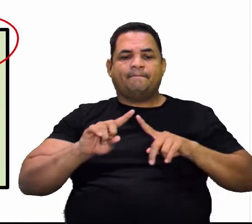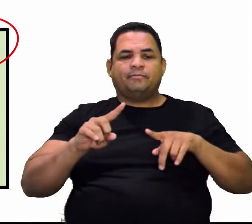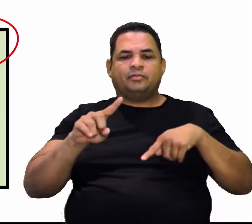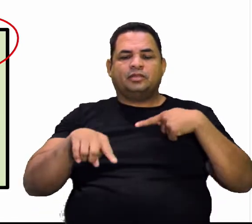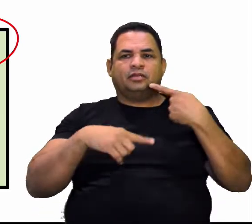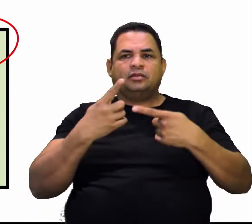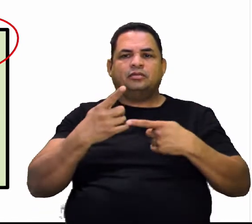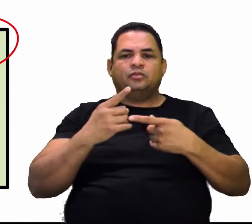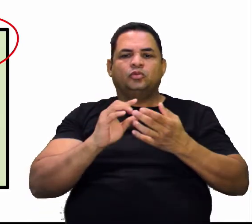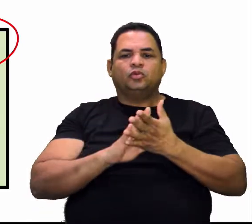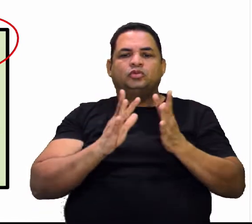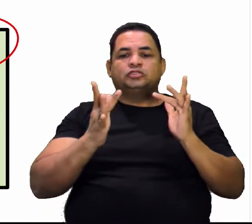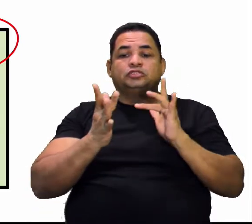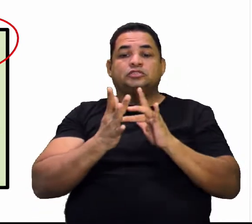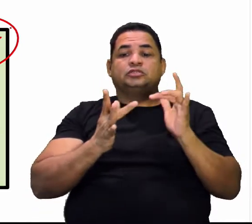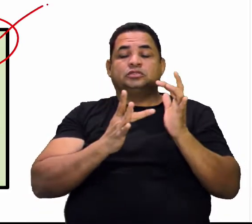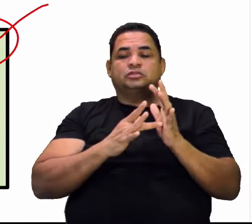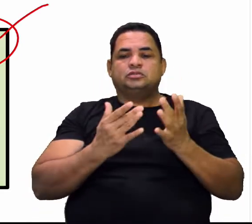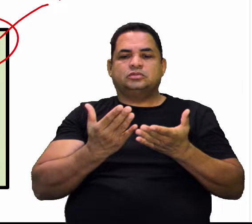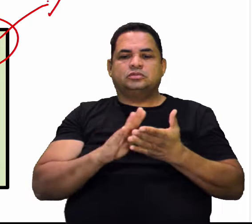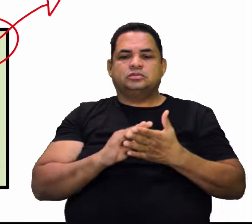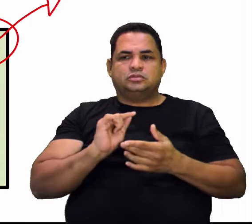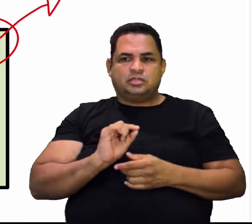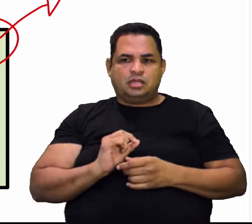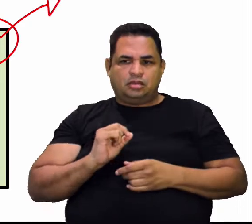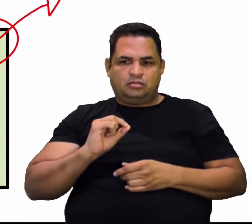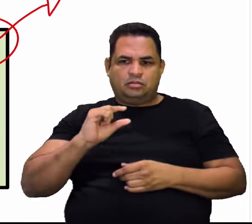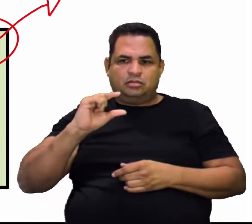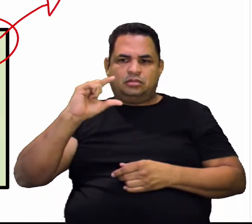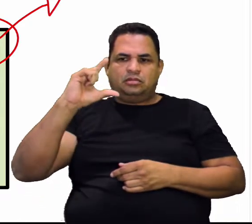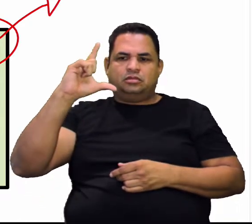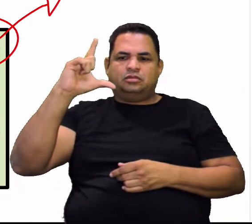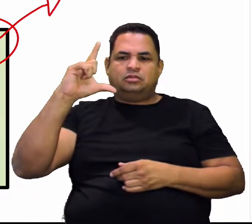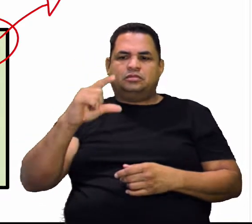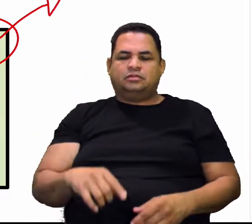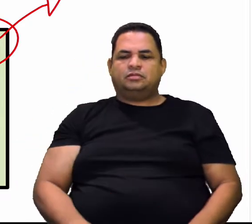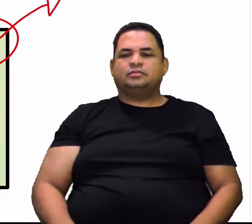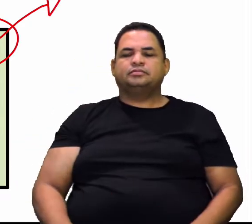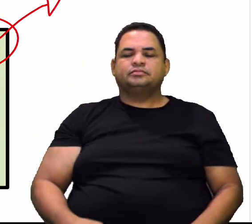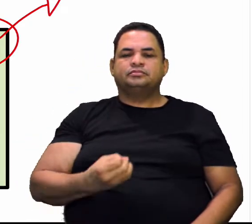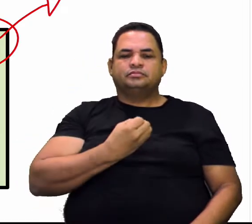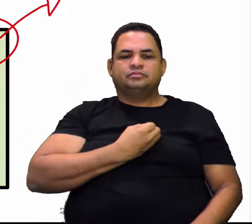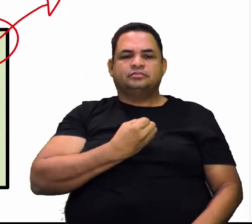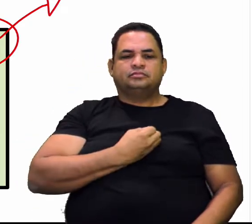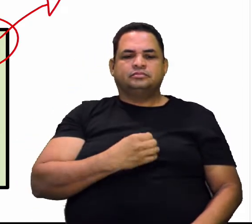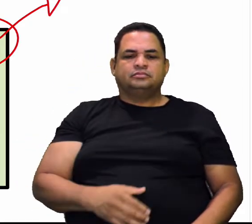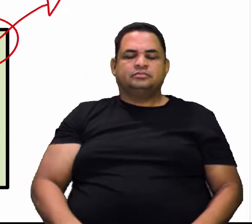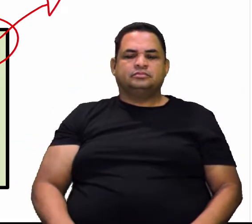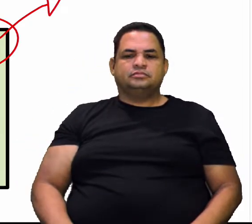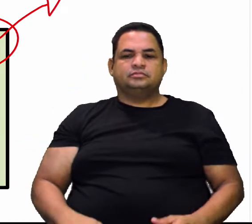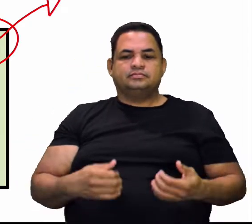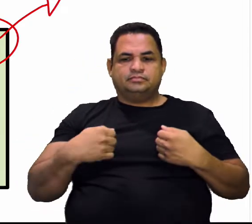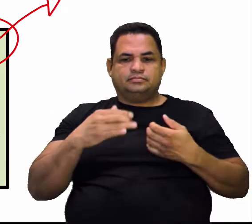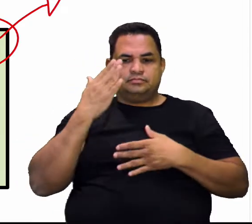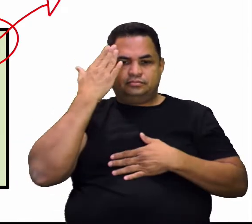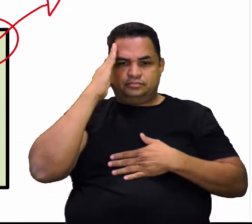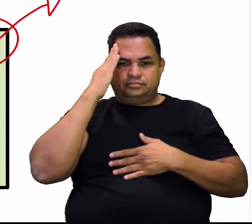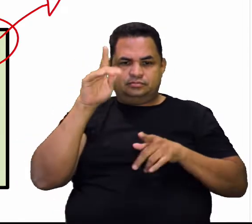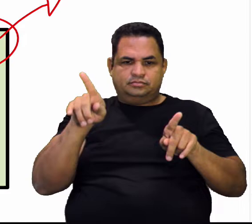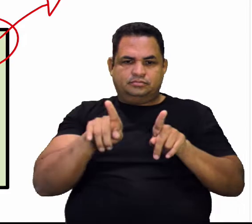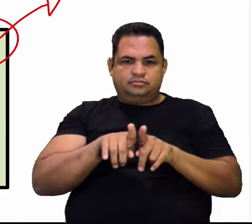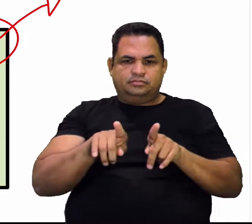depois de Cristo que vai ser do menor para o maior número. Então, vocês têm que entender isso